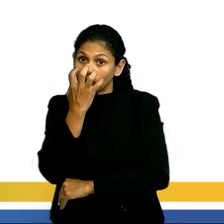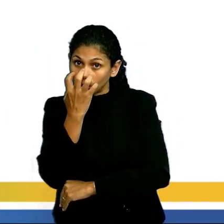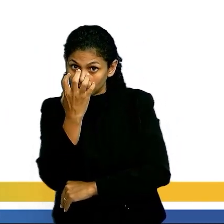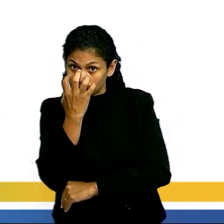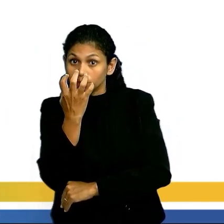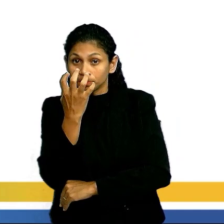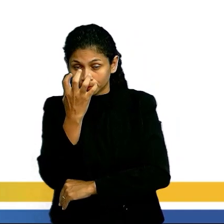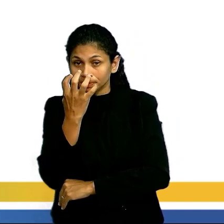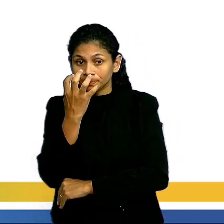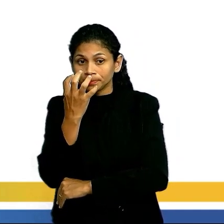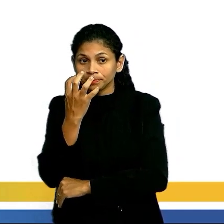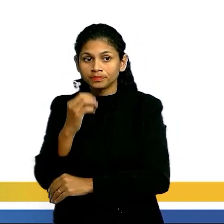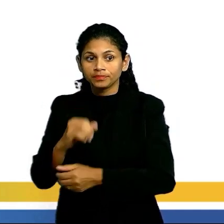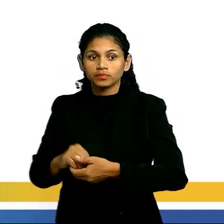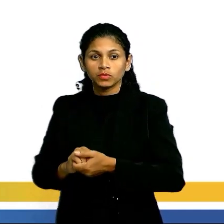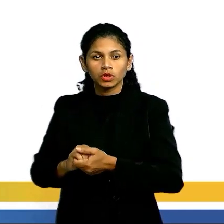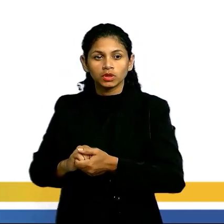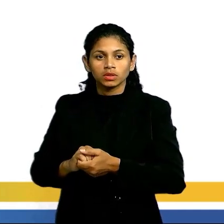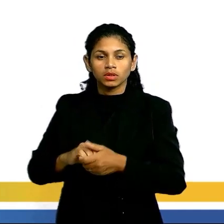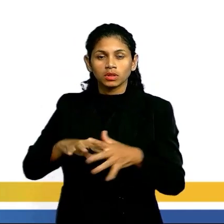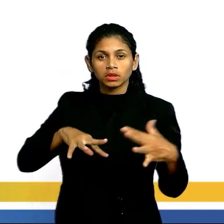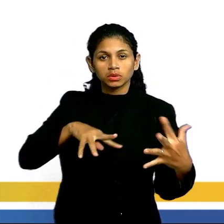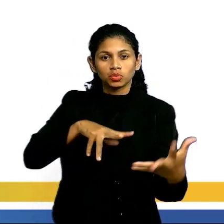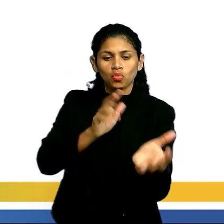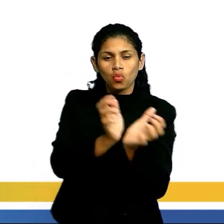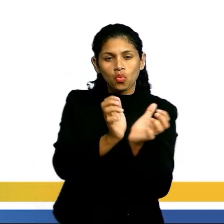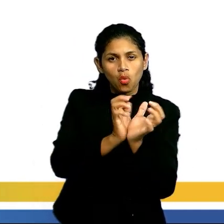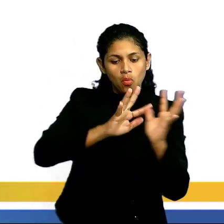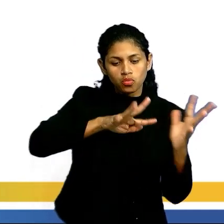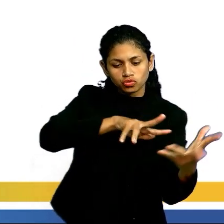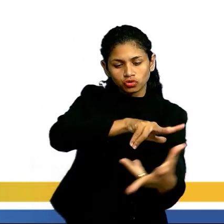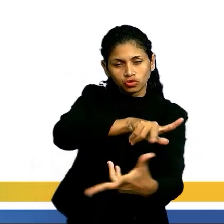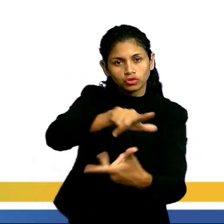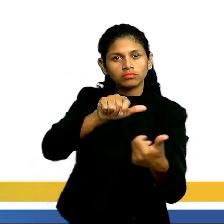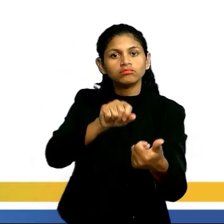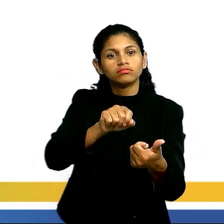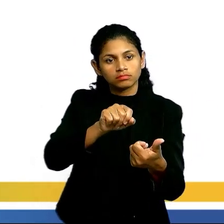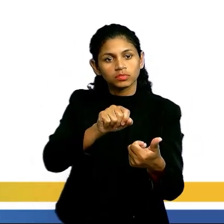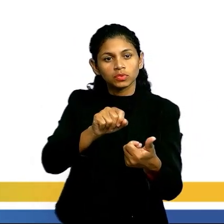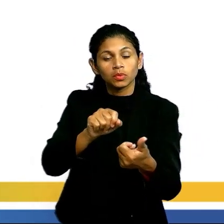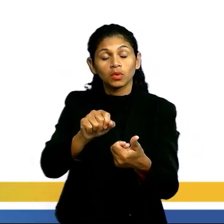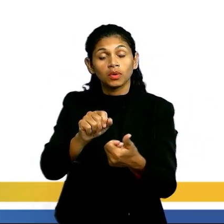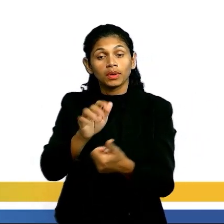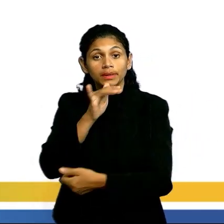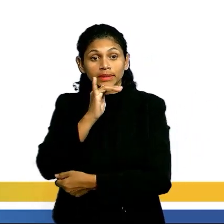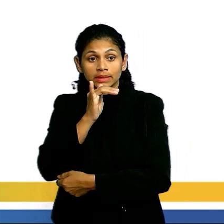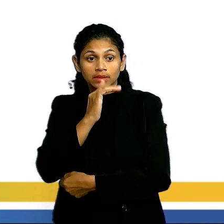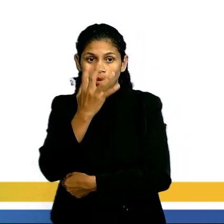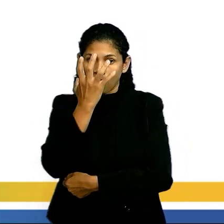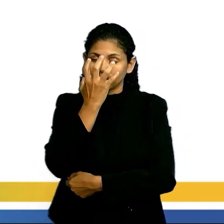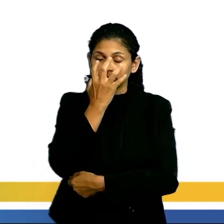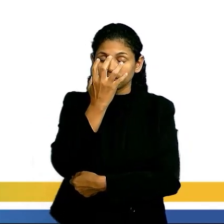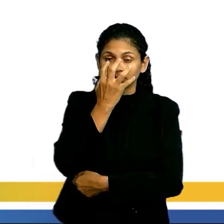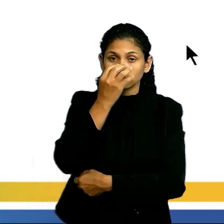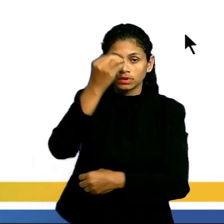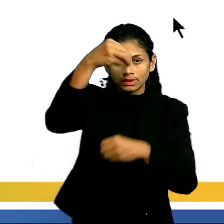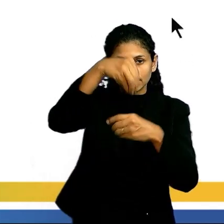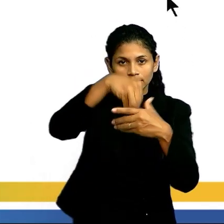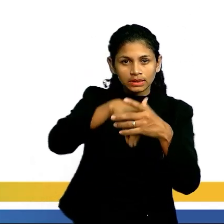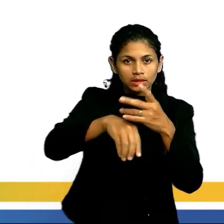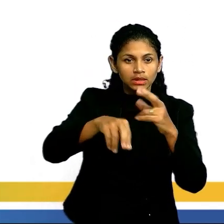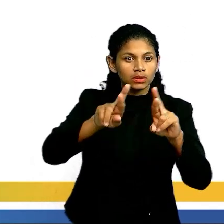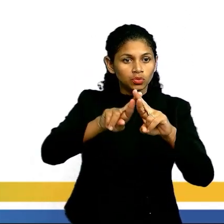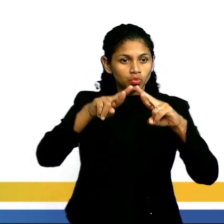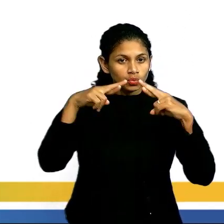categoria mais geral, quem é mais geral é o nosso reino. No caso, o cão, ele tá em que reino? Reino animal,